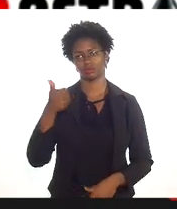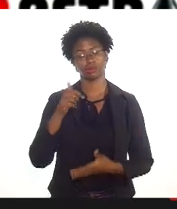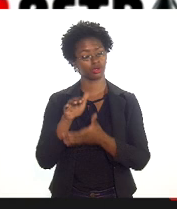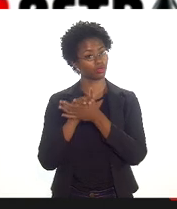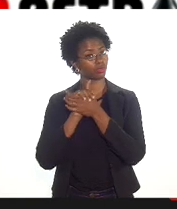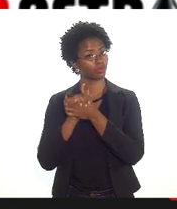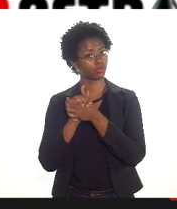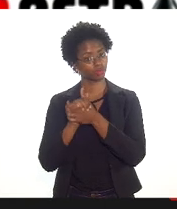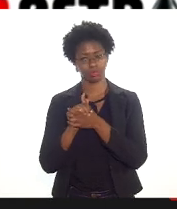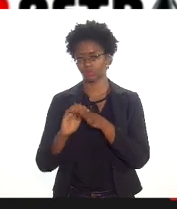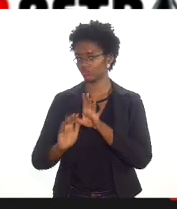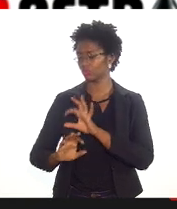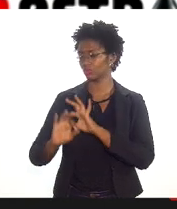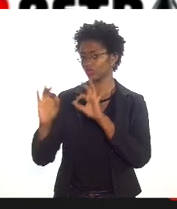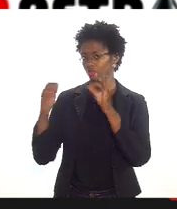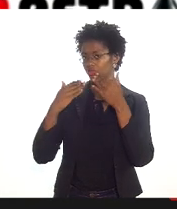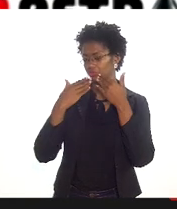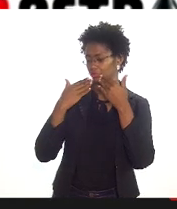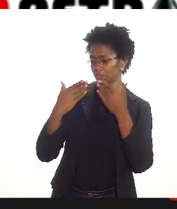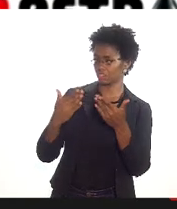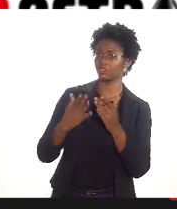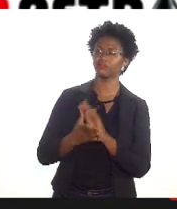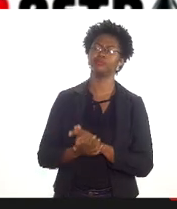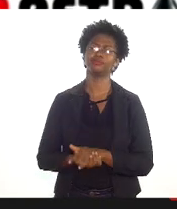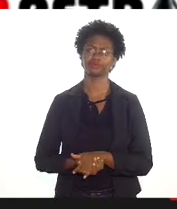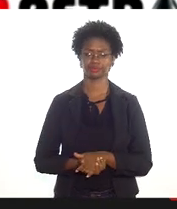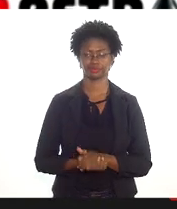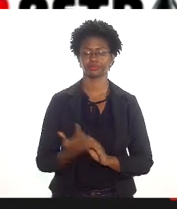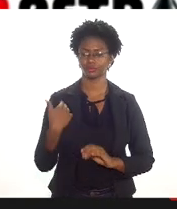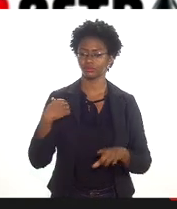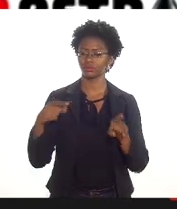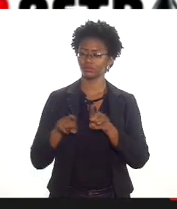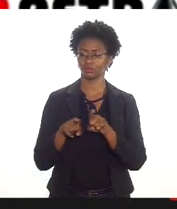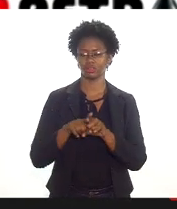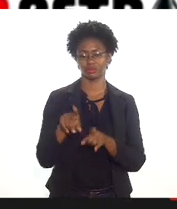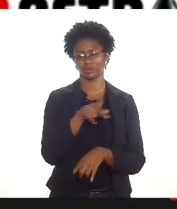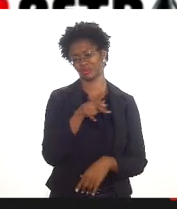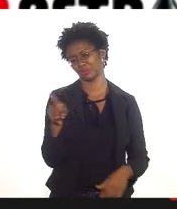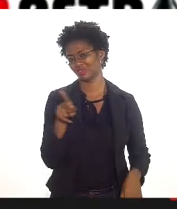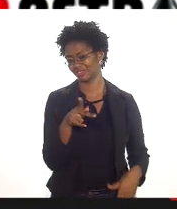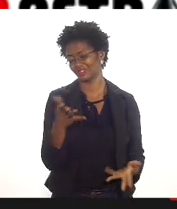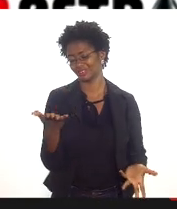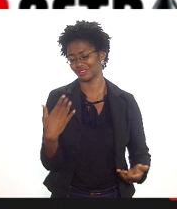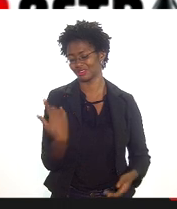pela excelente também apresentação. Eu também sou professor, a gente sabe